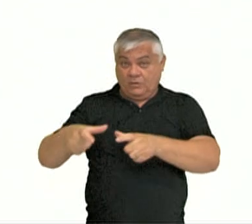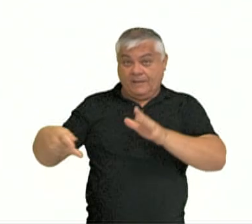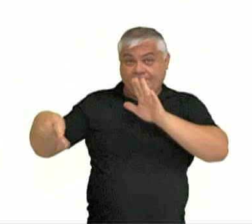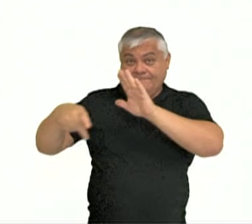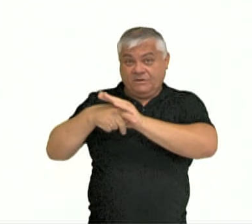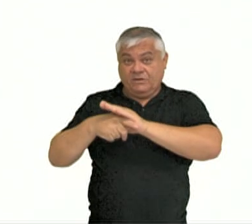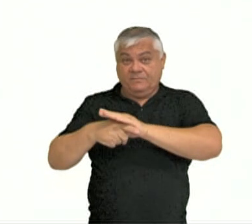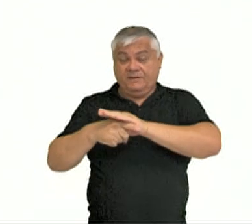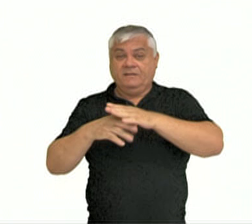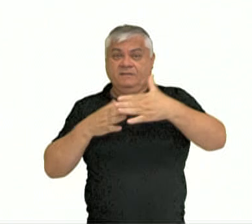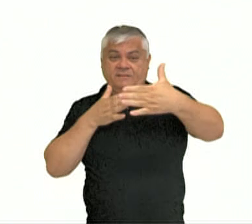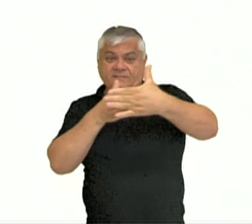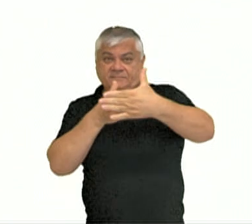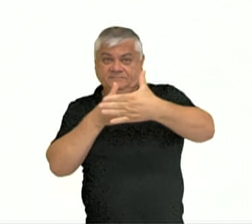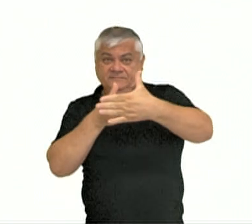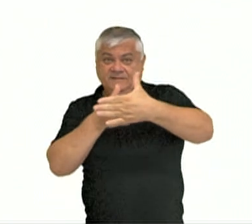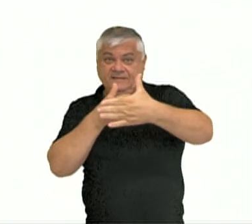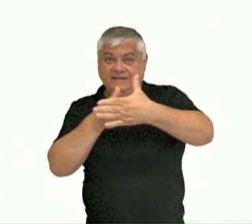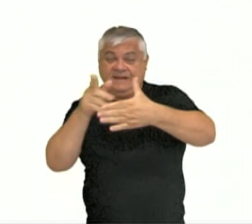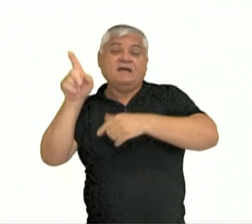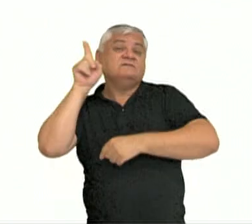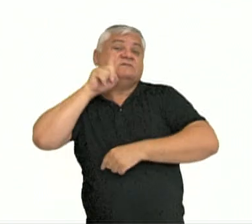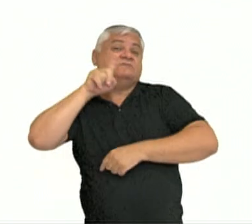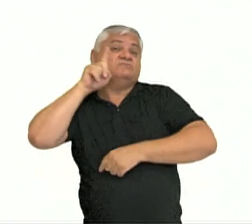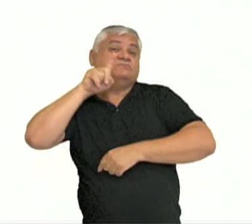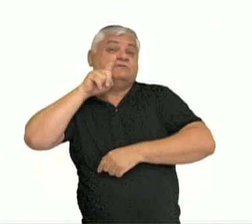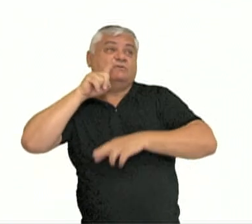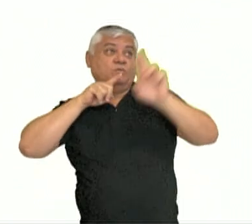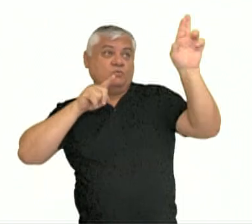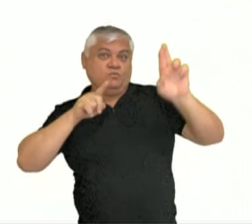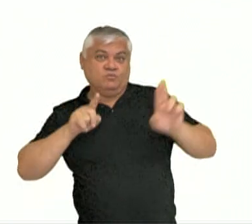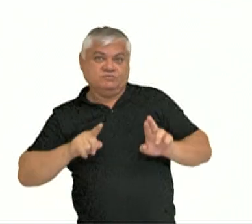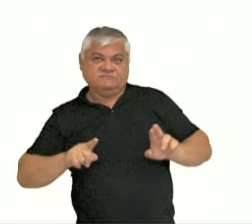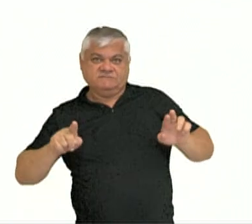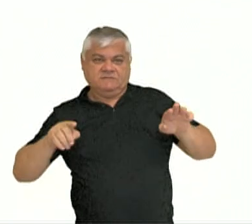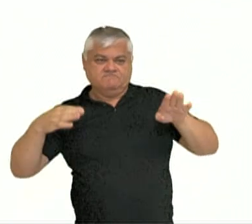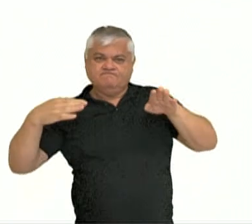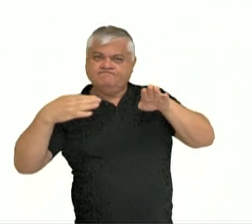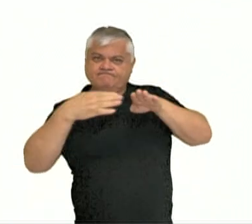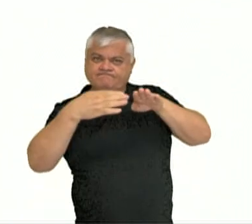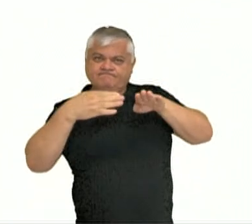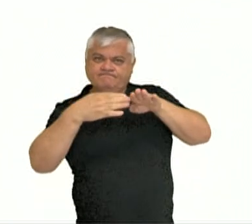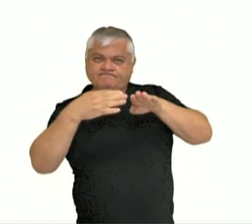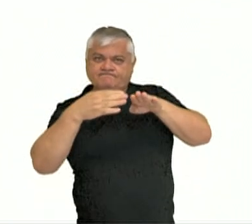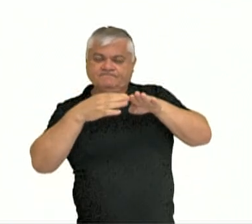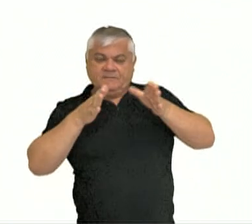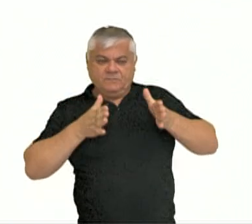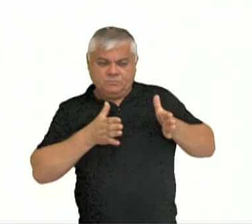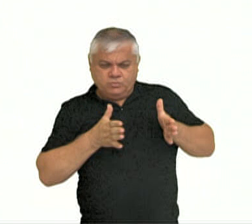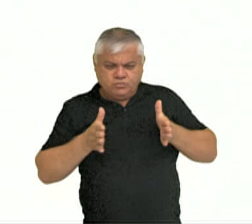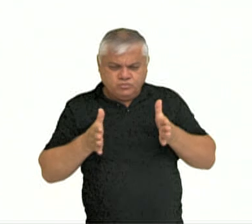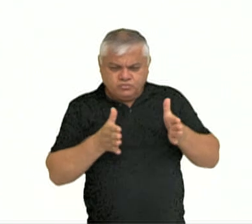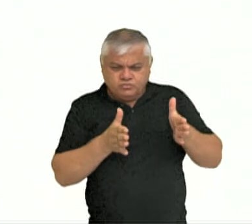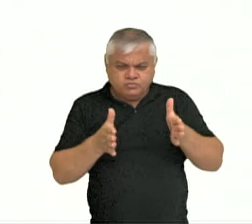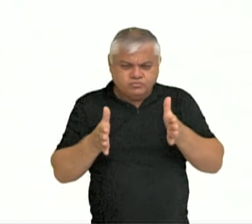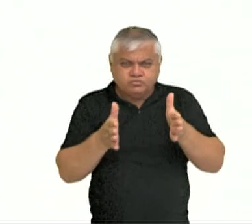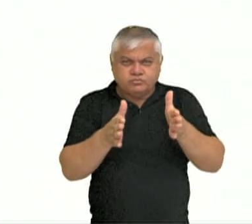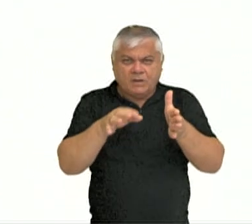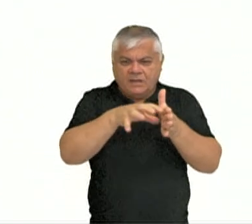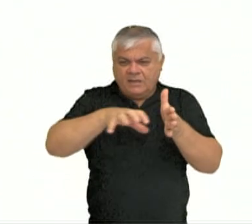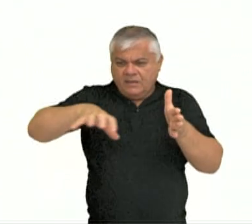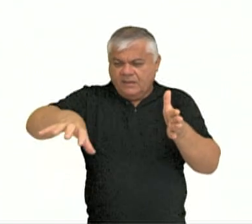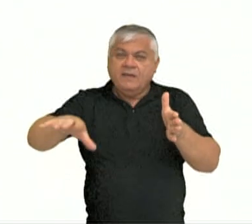fronteira entre Alasca, nos Estados Unidos, e a Rússia. Um corredor chamado Mar de Bering que divide os dois